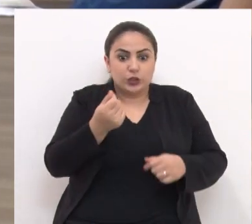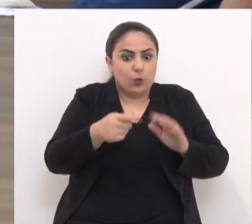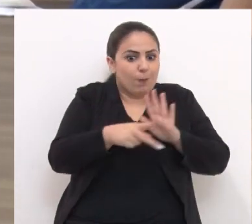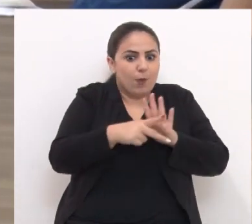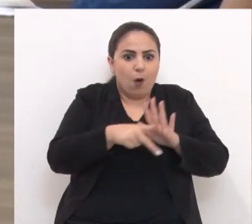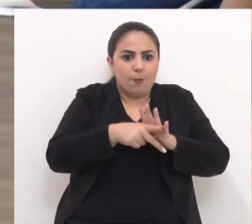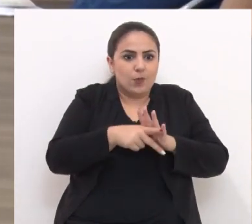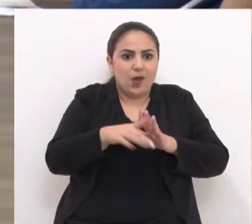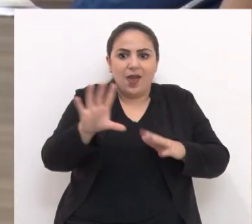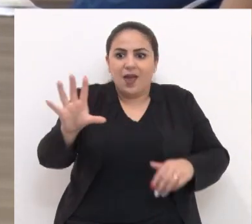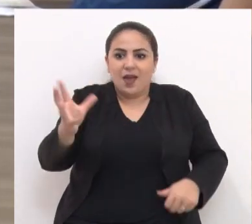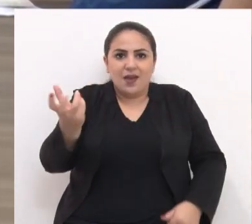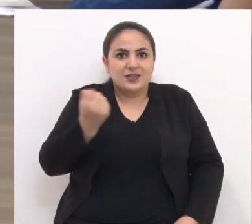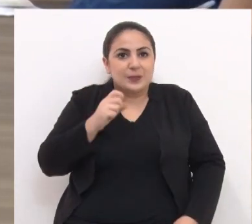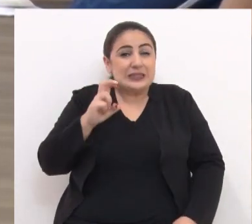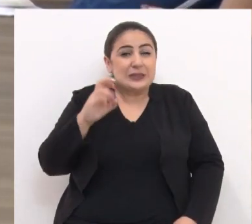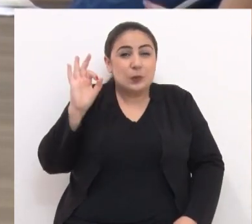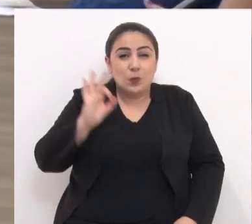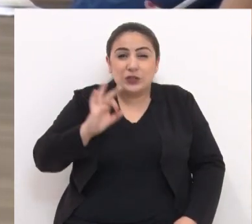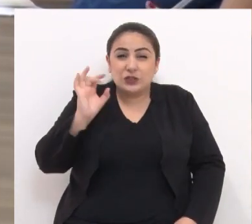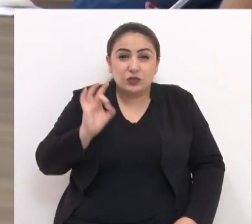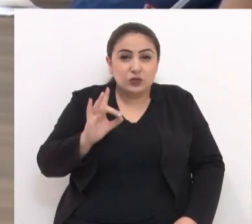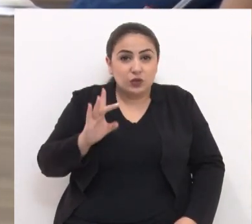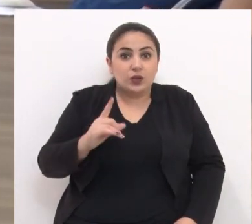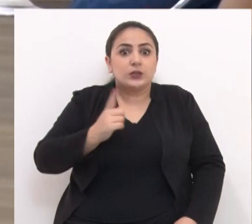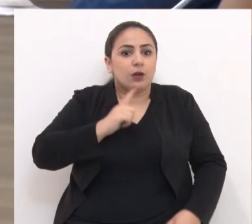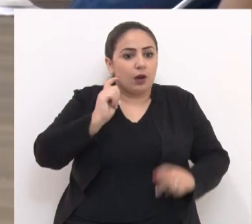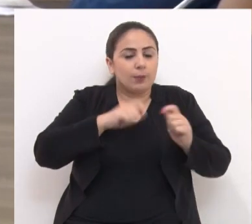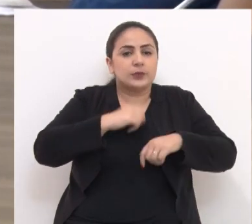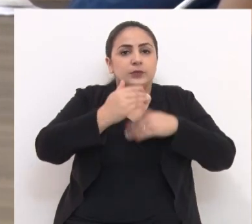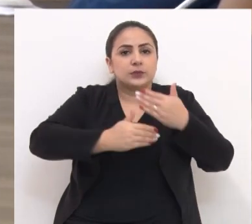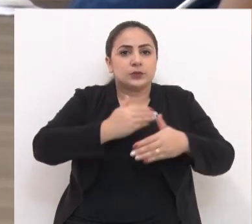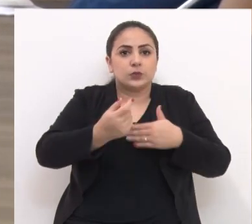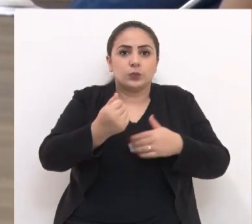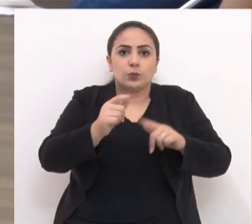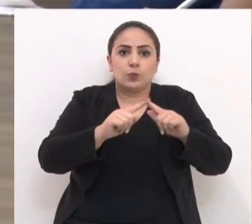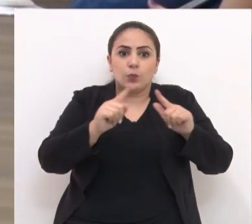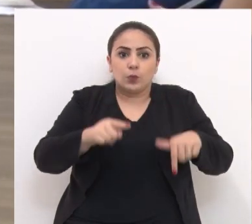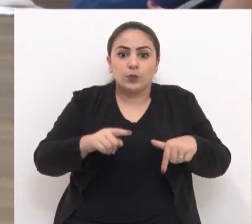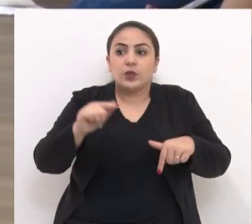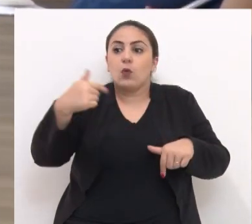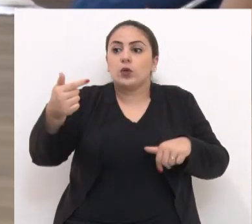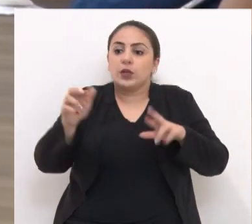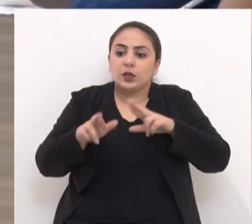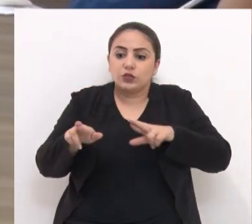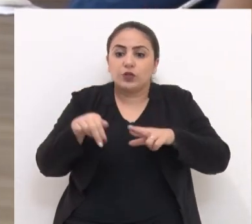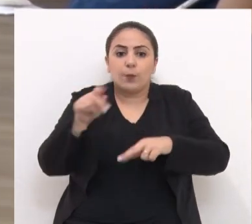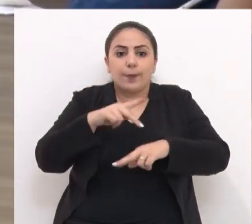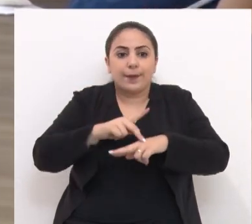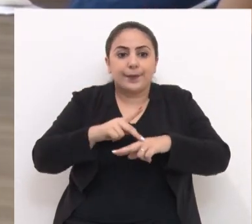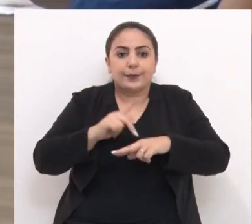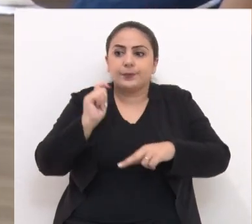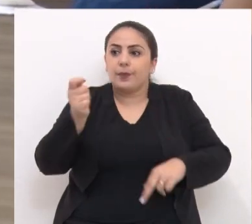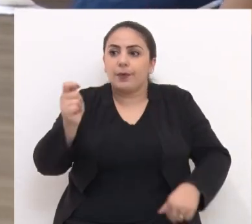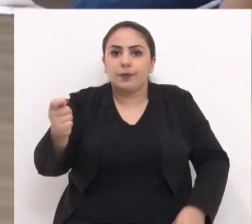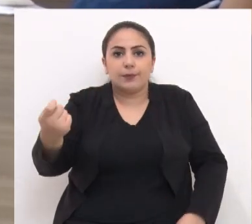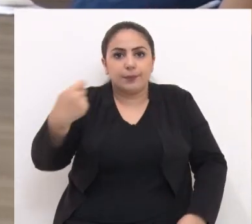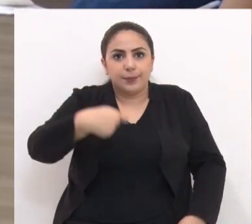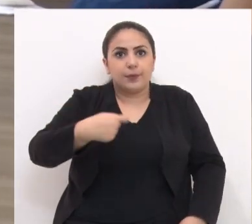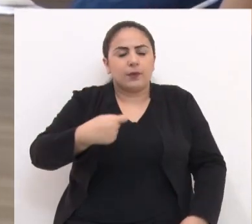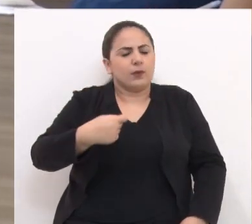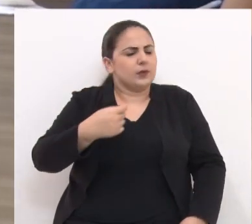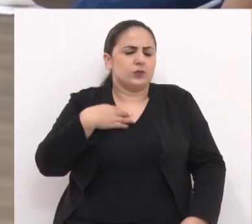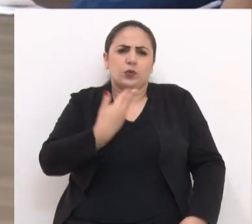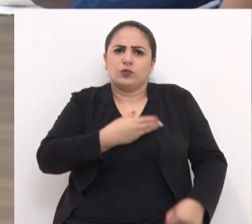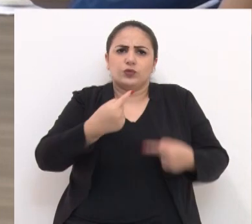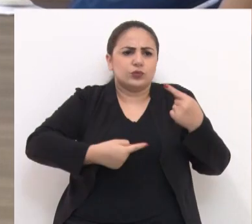sua arrecadação própria e tem toda uma engrenagem para custear com dinheiro público, que vai ser retirado de outra região do país para poder sustentar isso, a gente tem que discutir